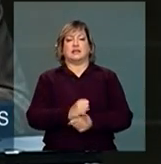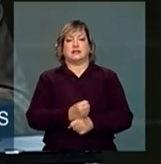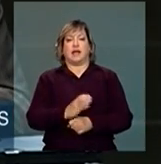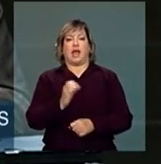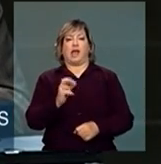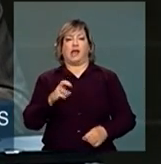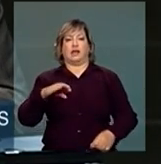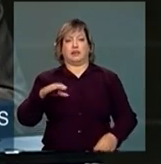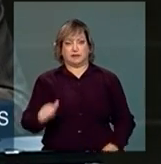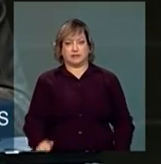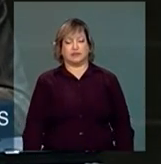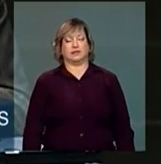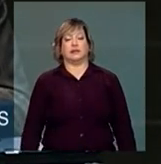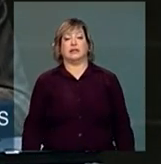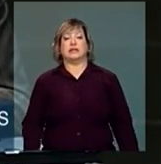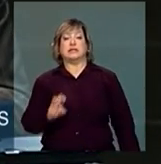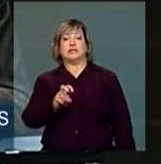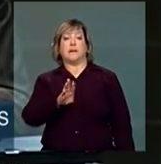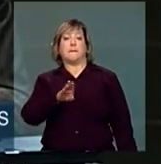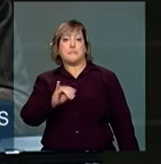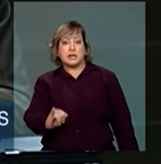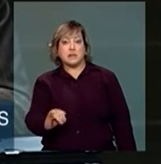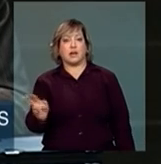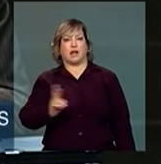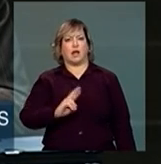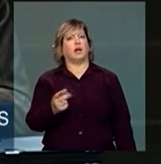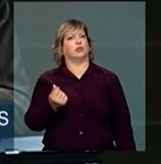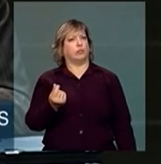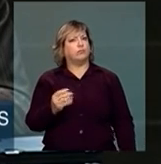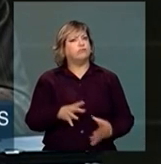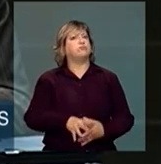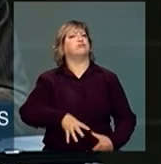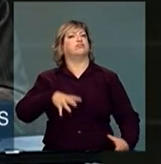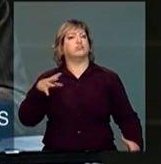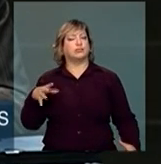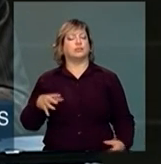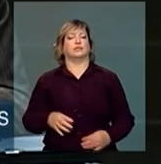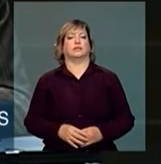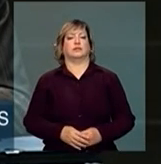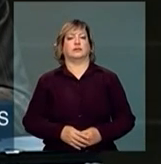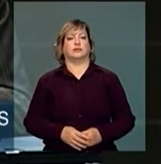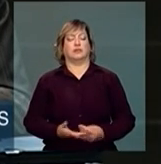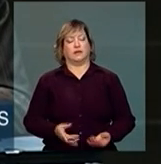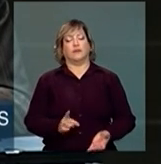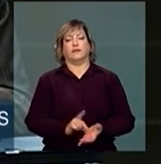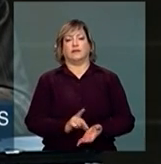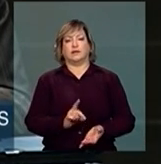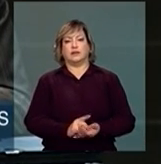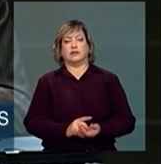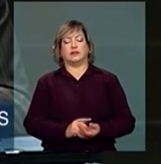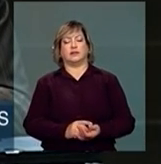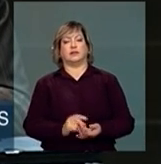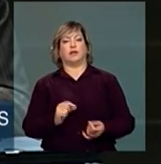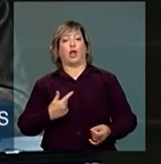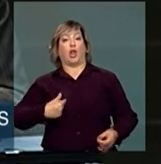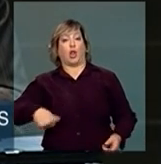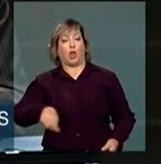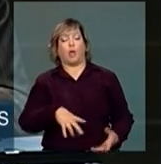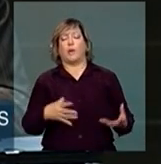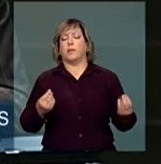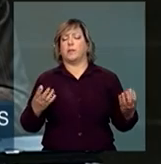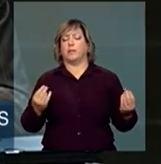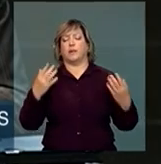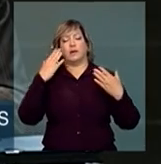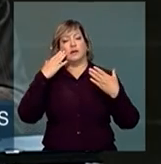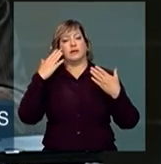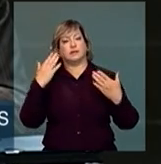carência. 5 bilhões de reais é muito recurso. E, sinceramente, Rabelo, somos muito gratos,